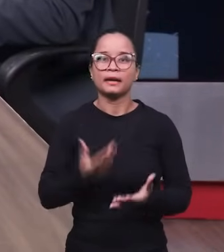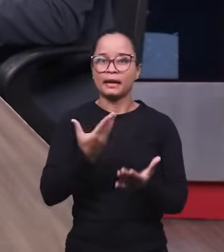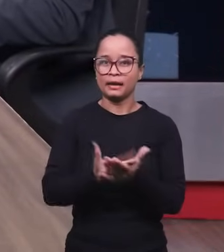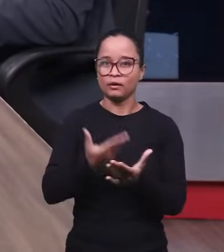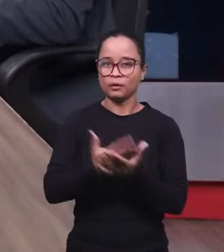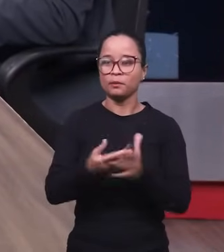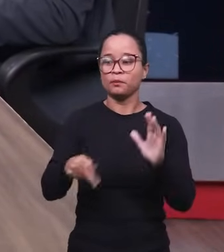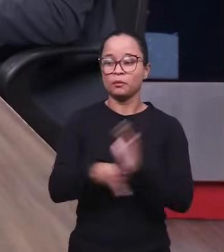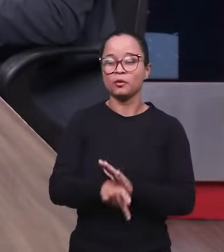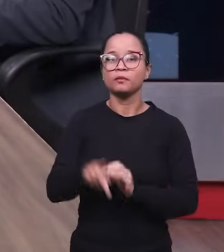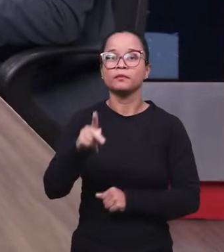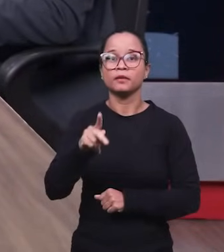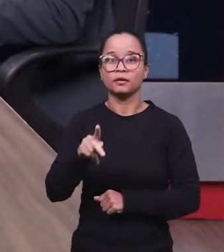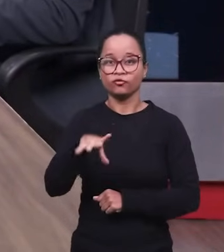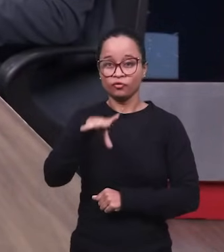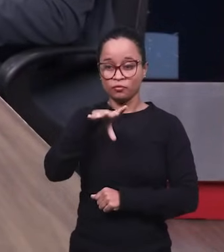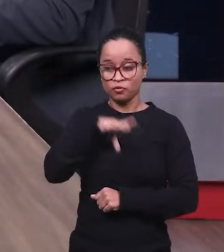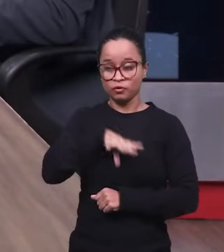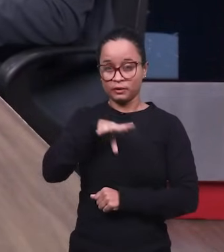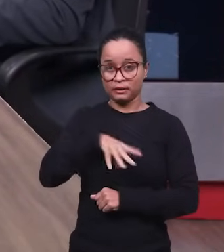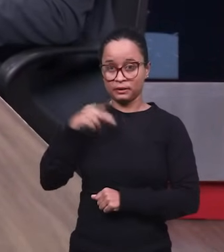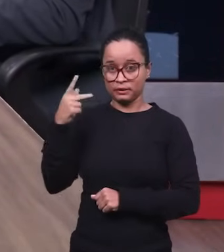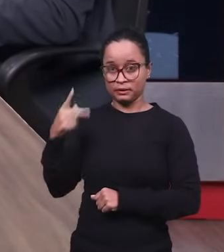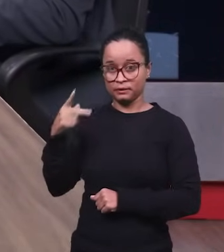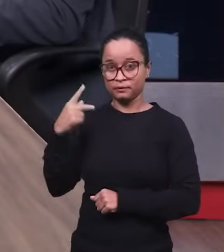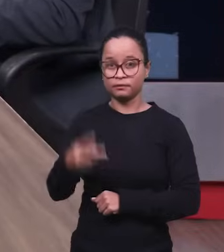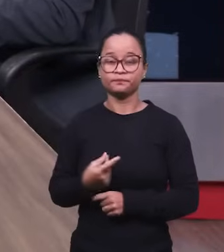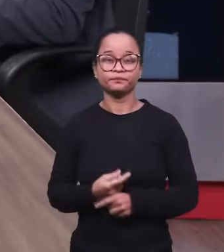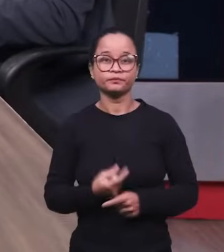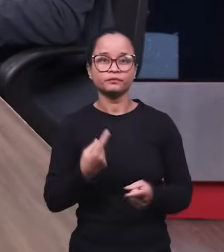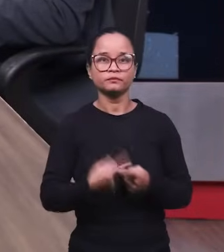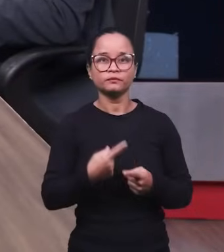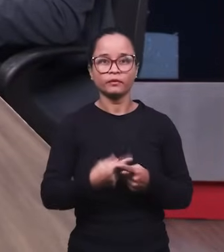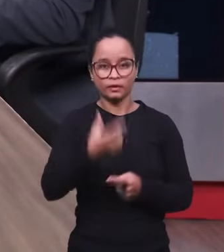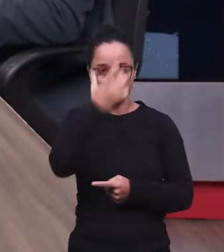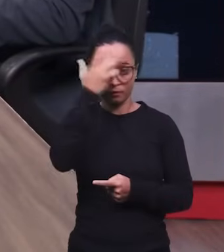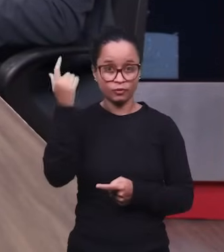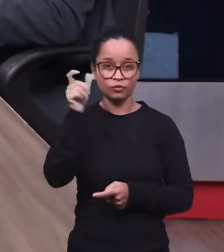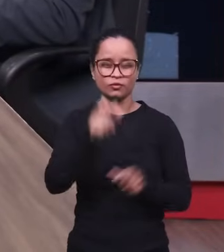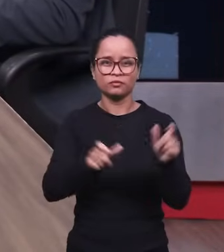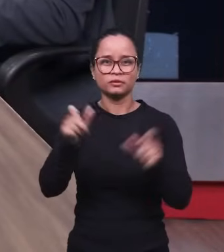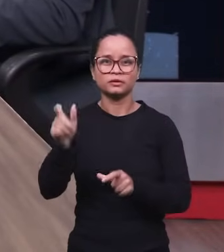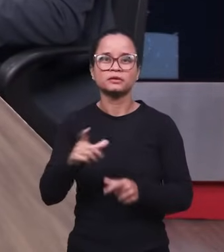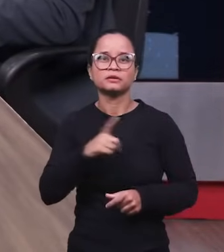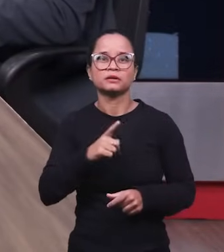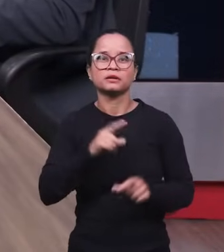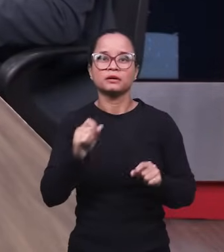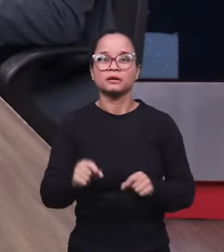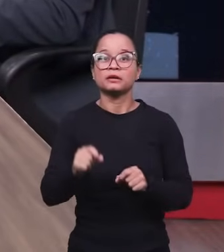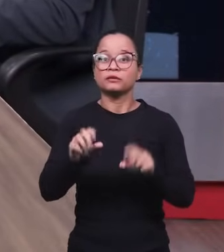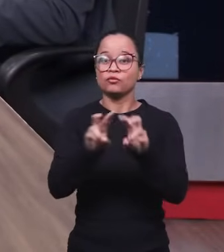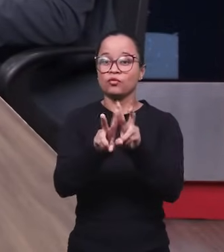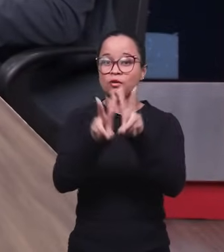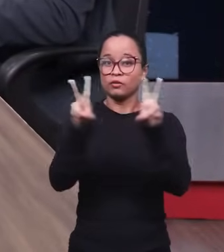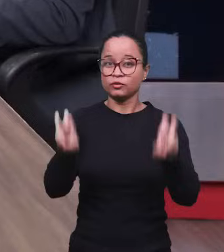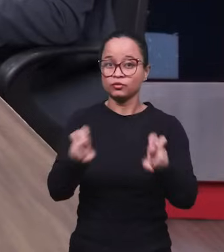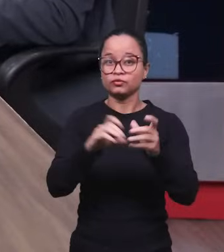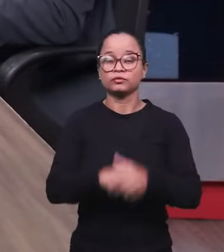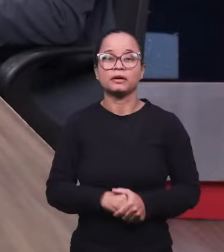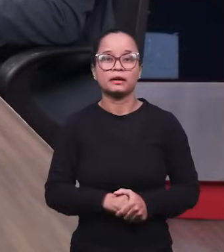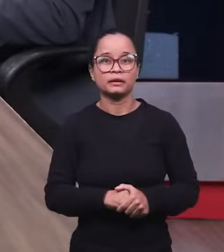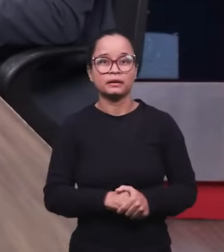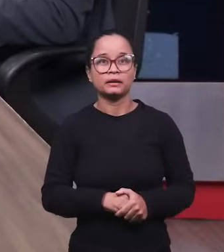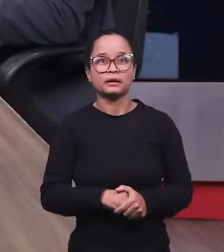dele, e aí, para não tomar muito tempo da aula, porque as pessoas que estavam lá recebiam o assunto, o ensino, na